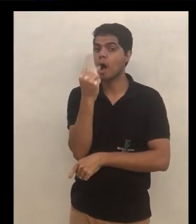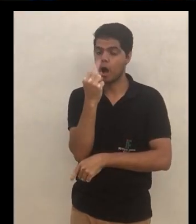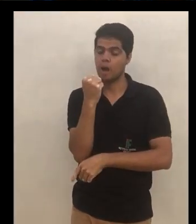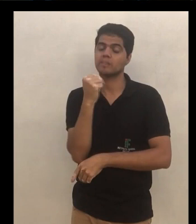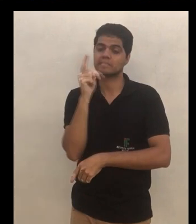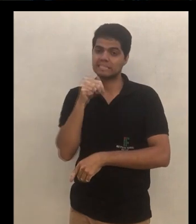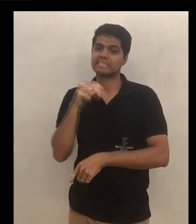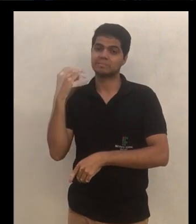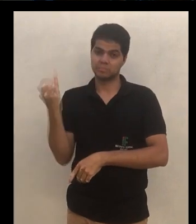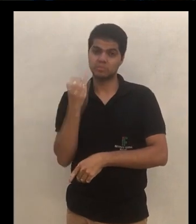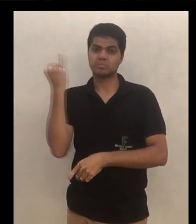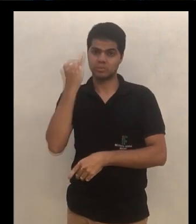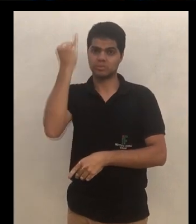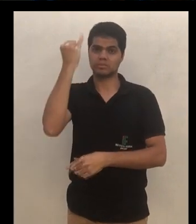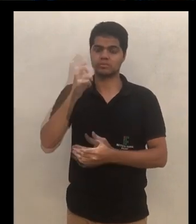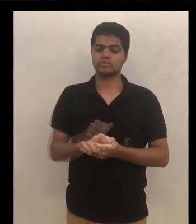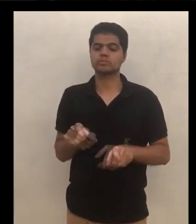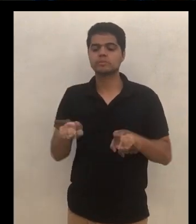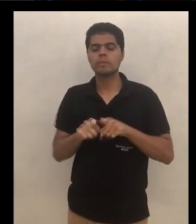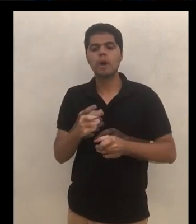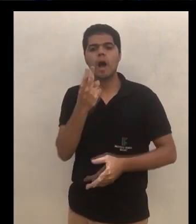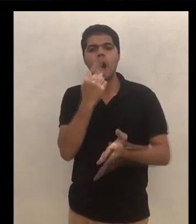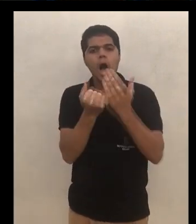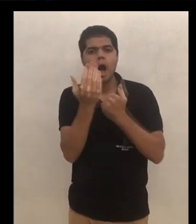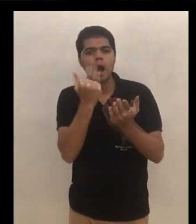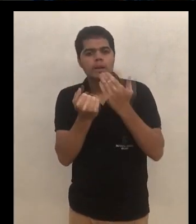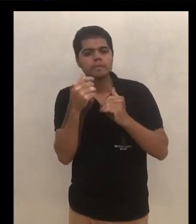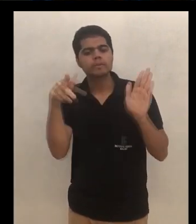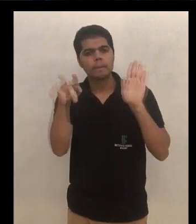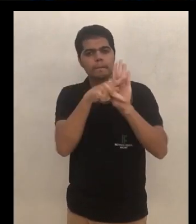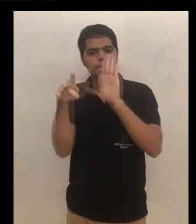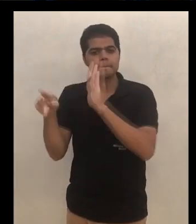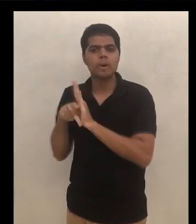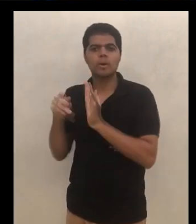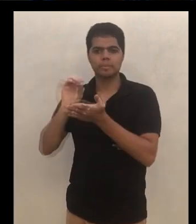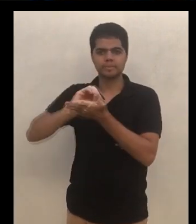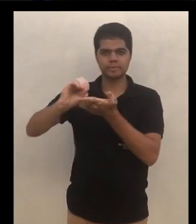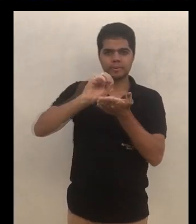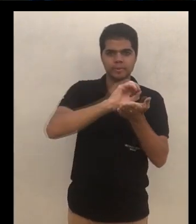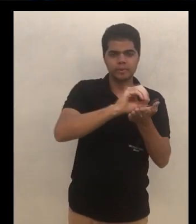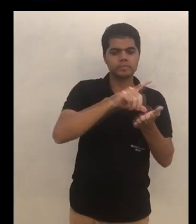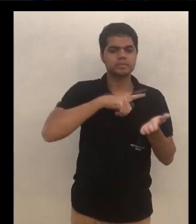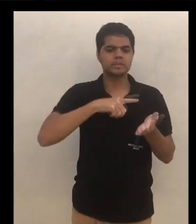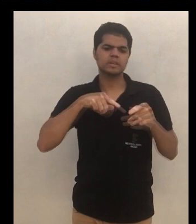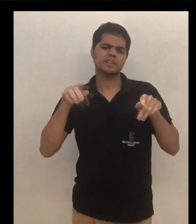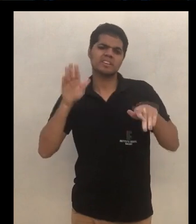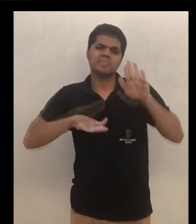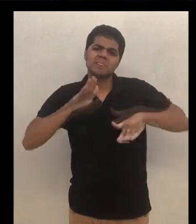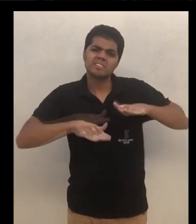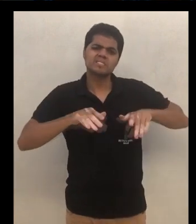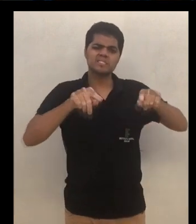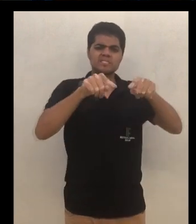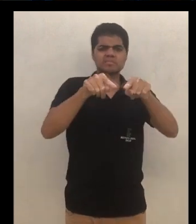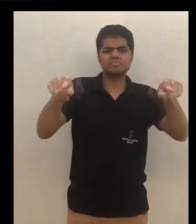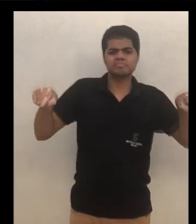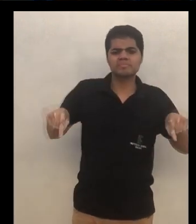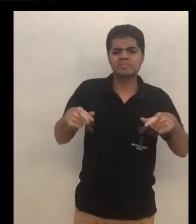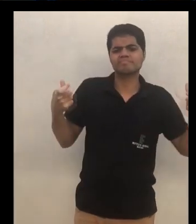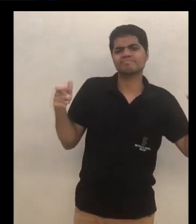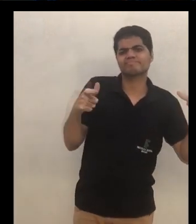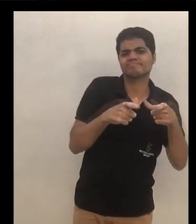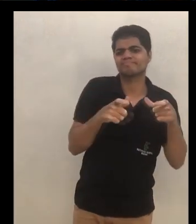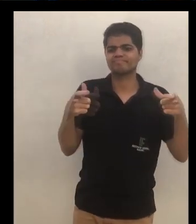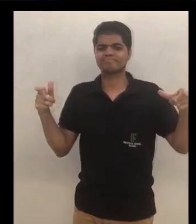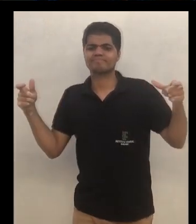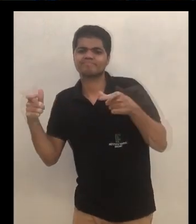O sistema orgânico deverá utilizar alimentação própria e muitas vezes a propriedade é pequena, ele não tem